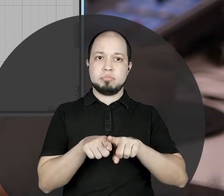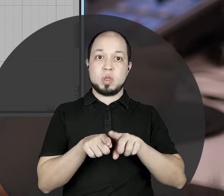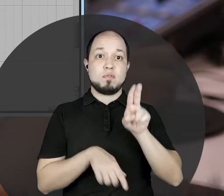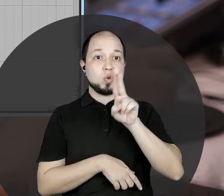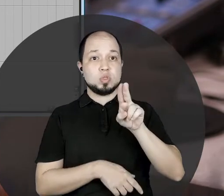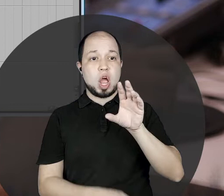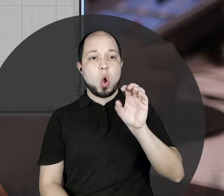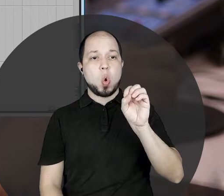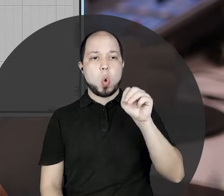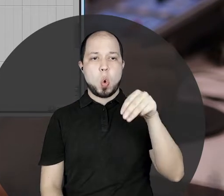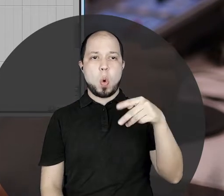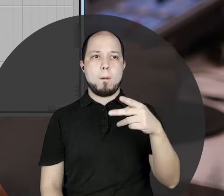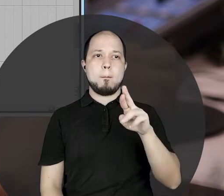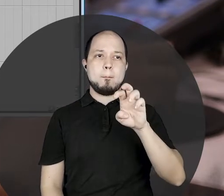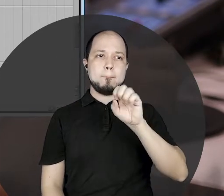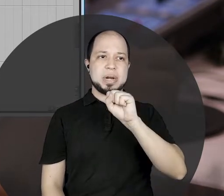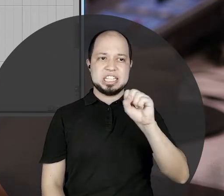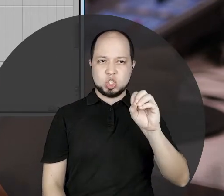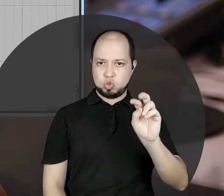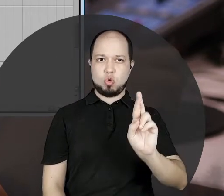Vou colocar aqui só um compressor.